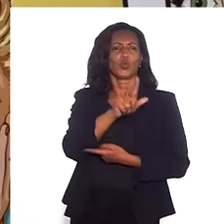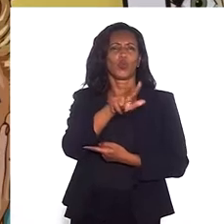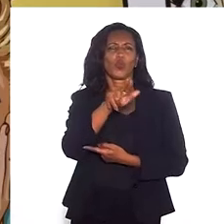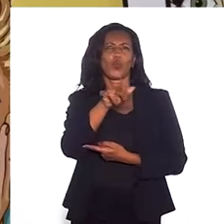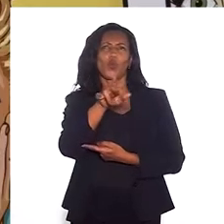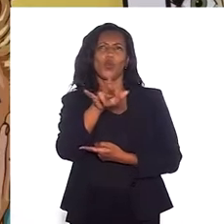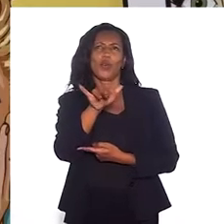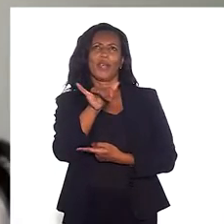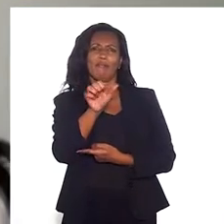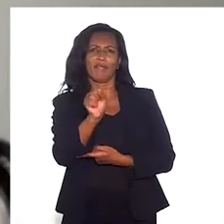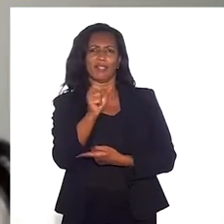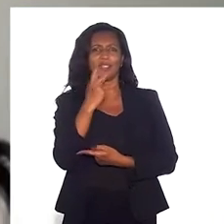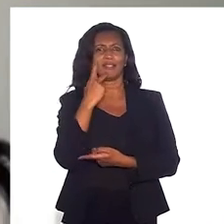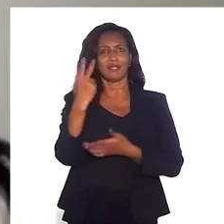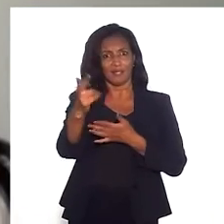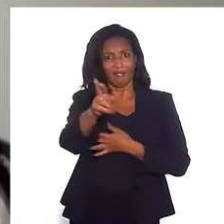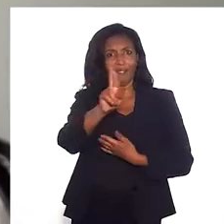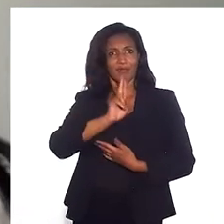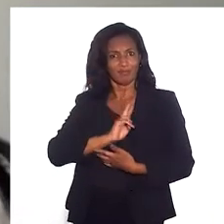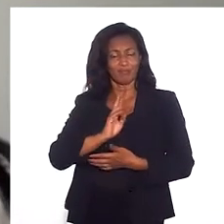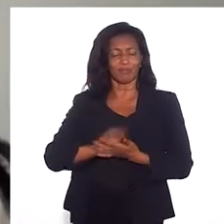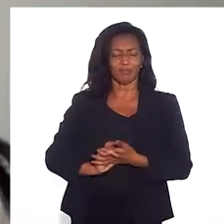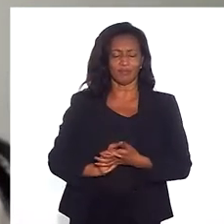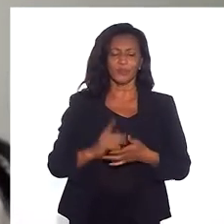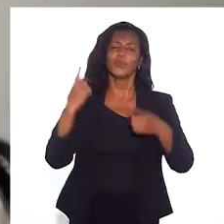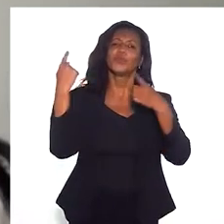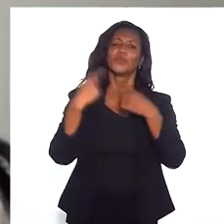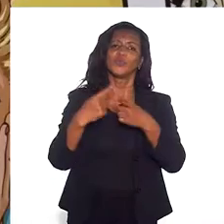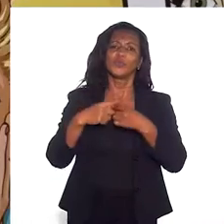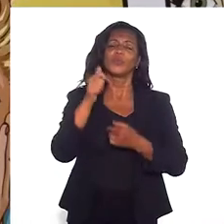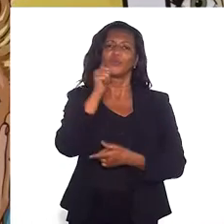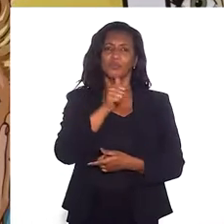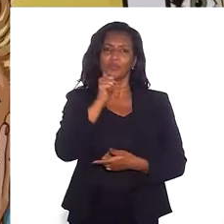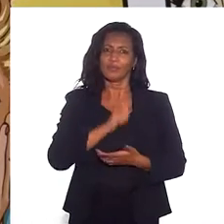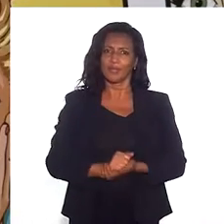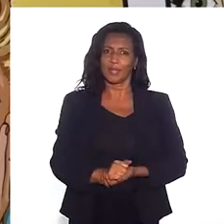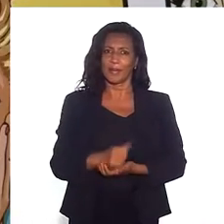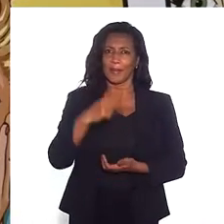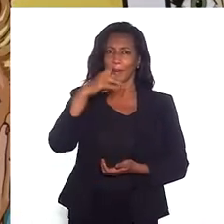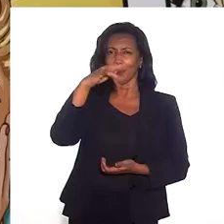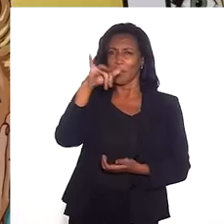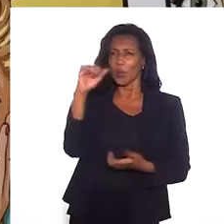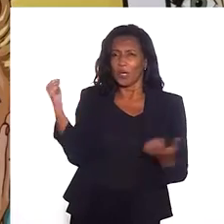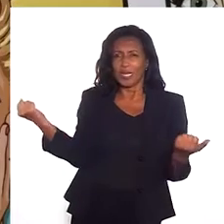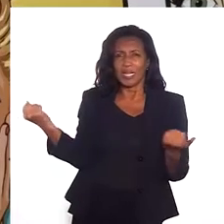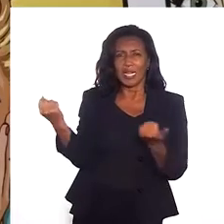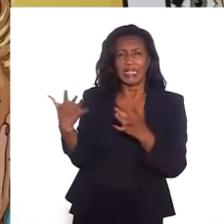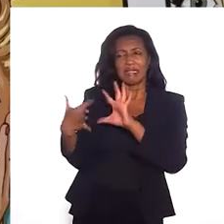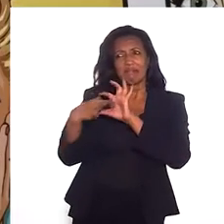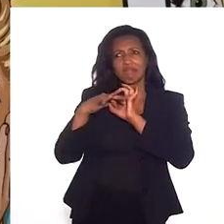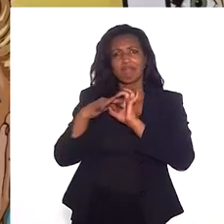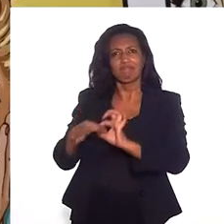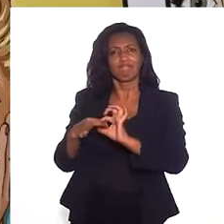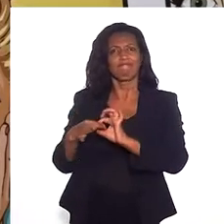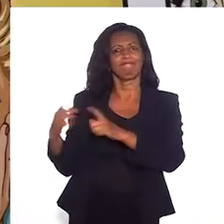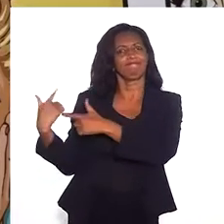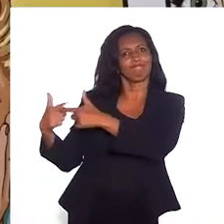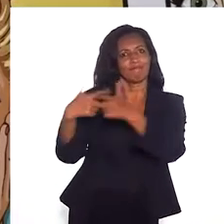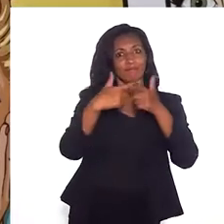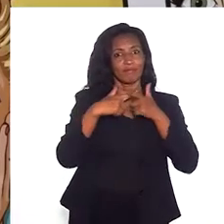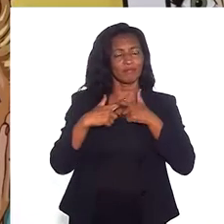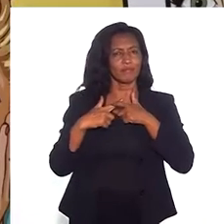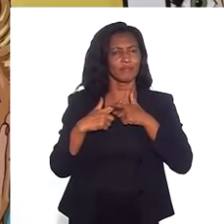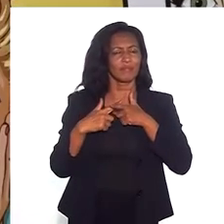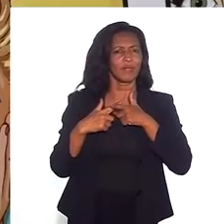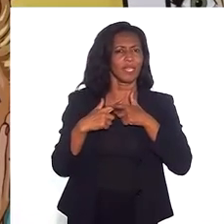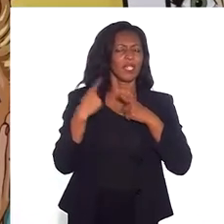dos plurais e respondendo à minha pergunta, por que a mulher, né, pioneira em abraçar essa causa?